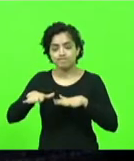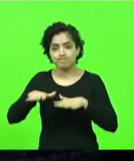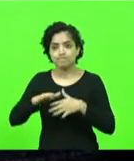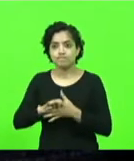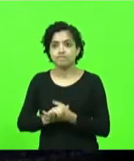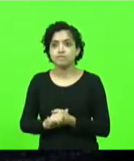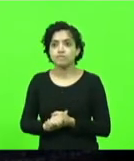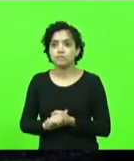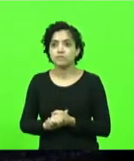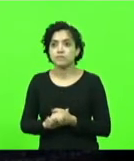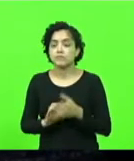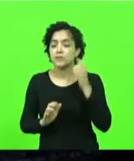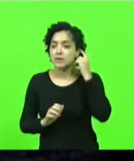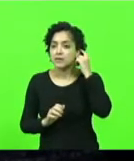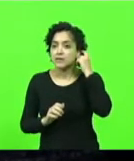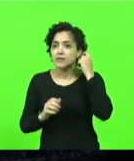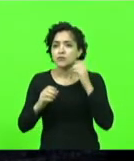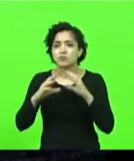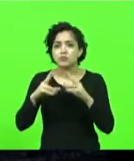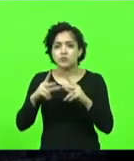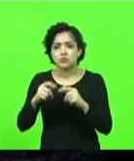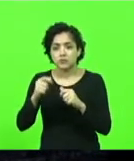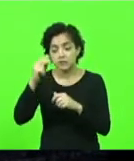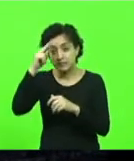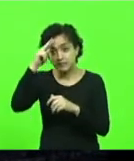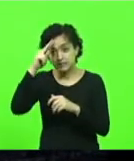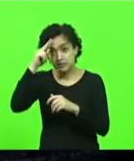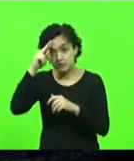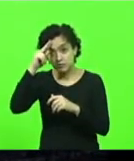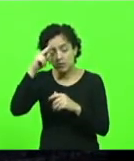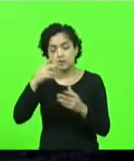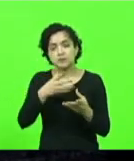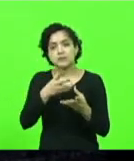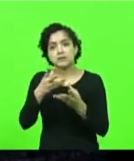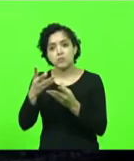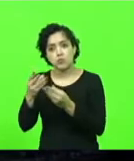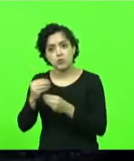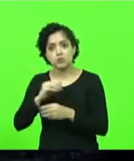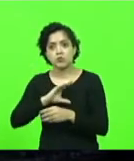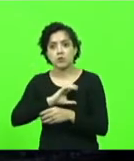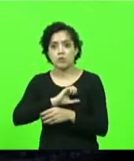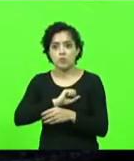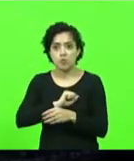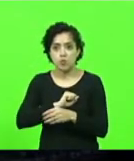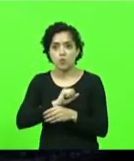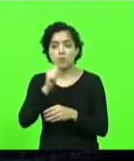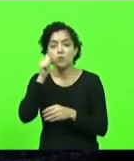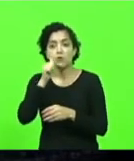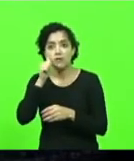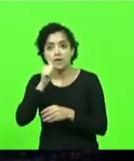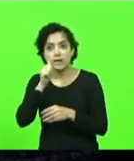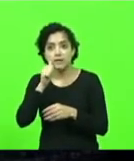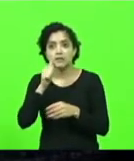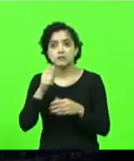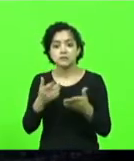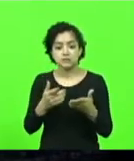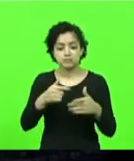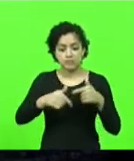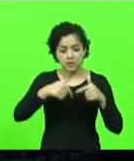nas Entrelinhas dessas histórias tem também muito amor mulheres que conseguem conciliar